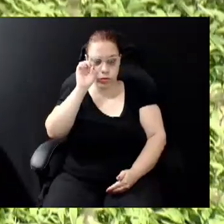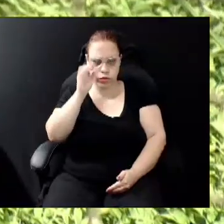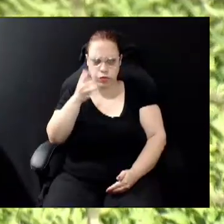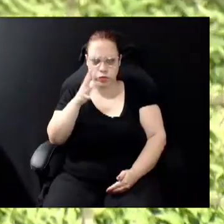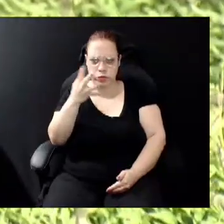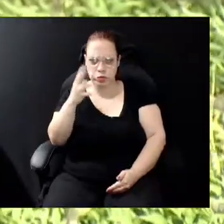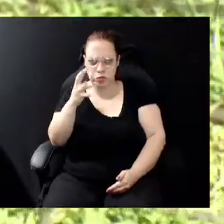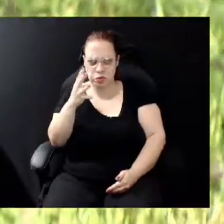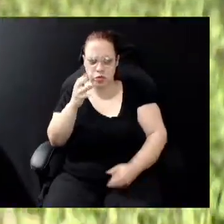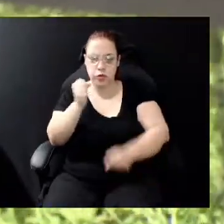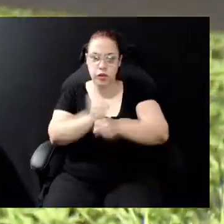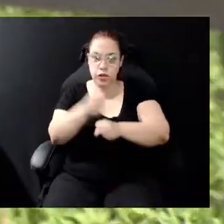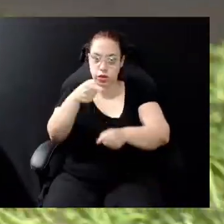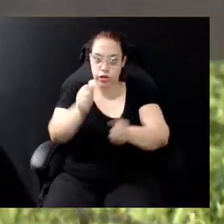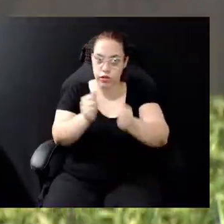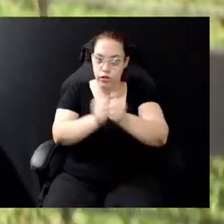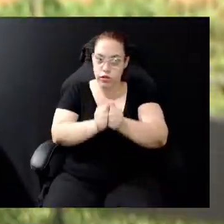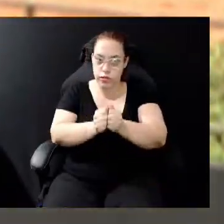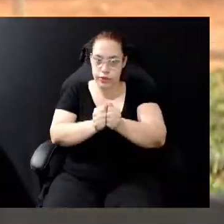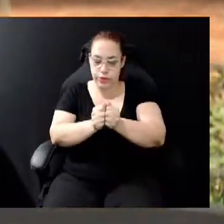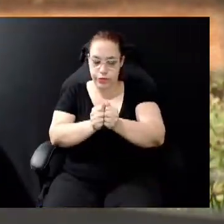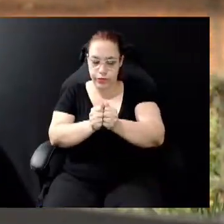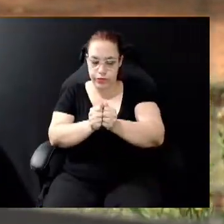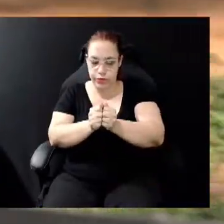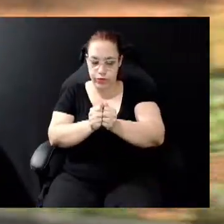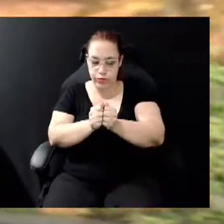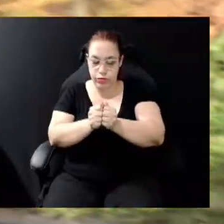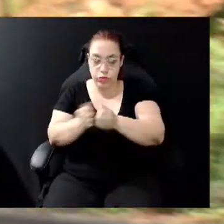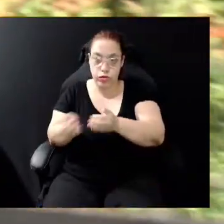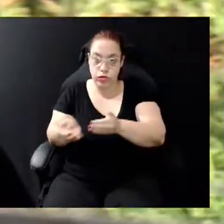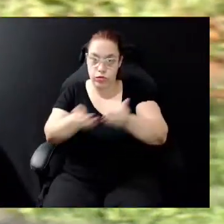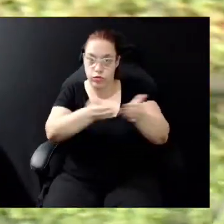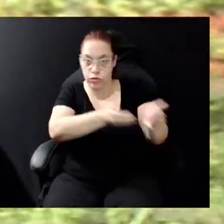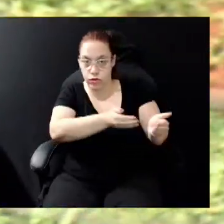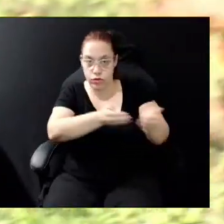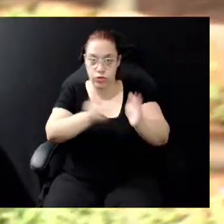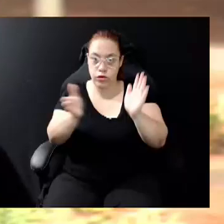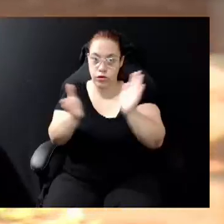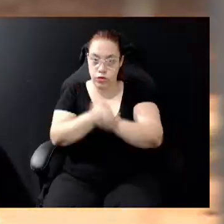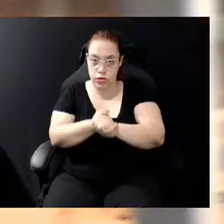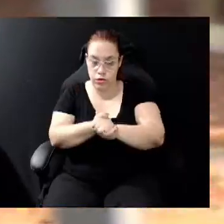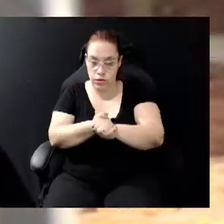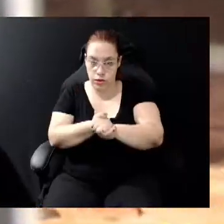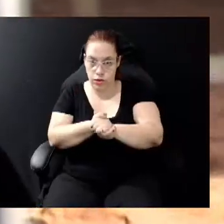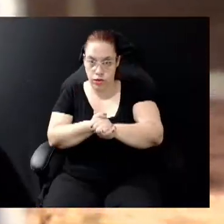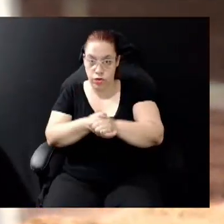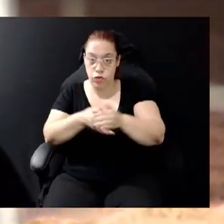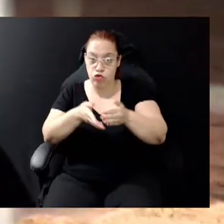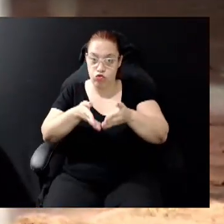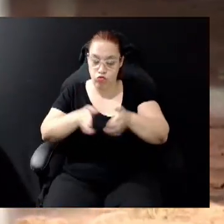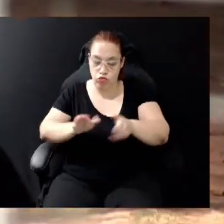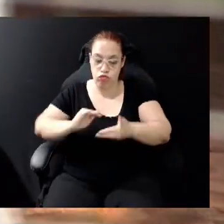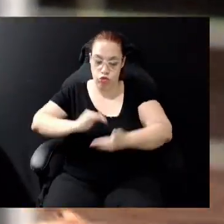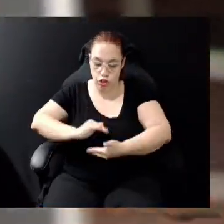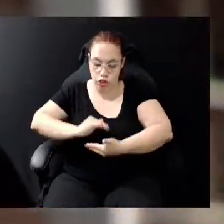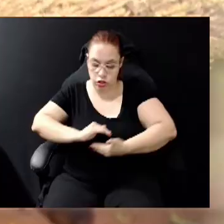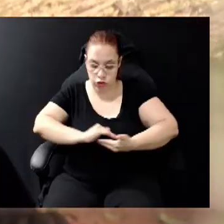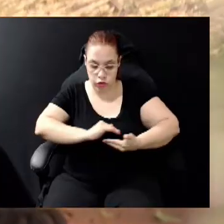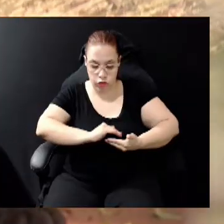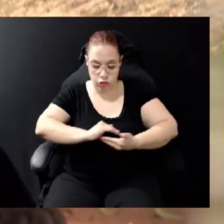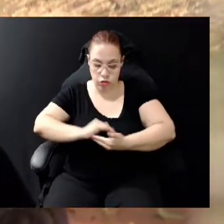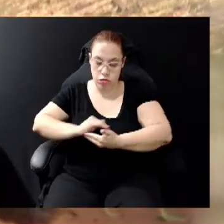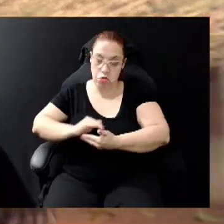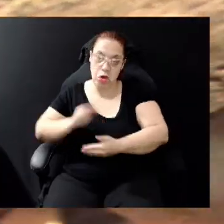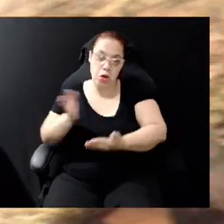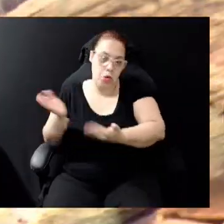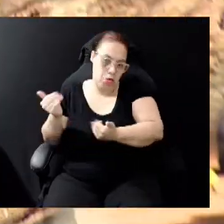está aqui com a gente já. Ela veio para fazer o casal com o intuito da reprodução, né? Ela é uma fêmea já mais jovem, ela tem em